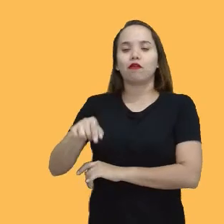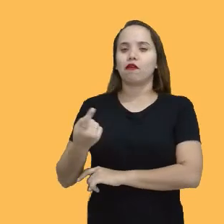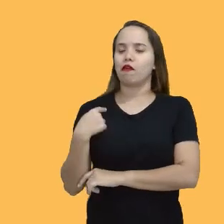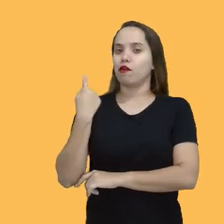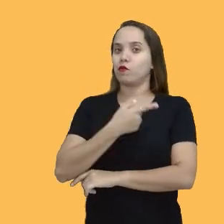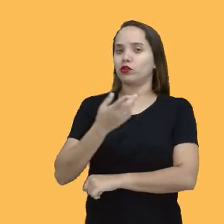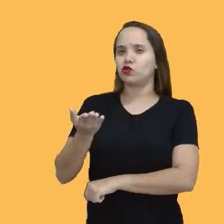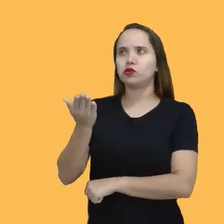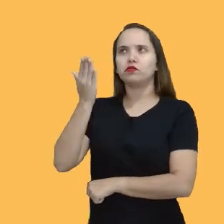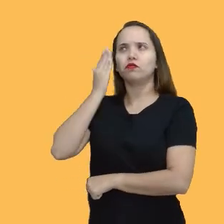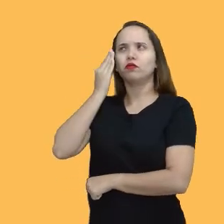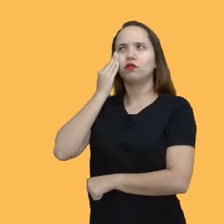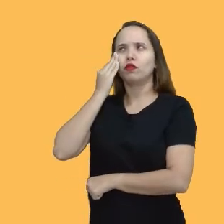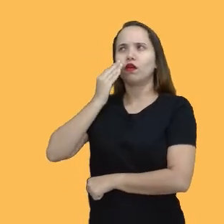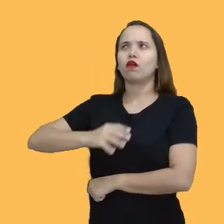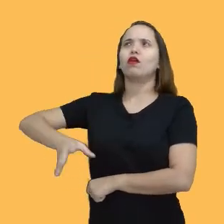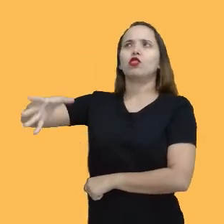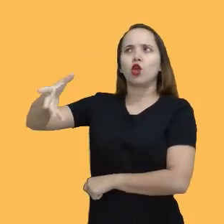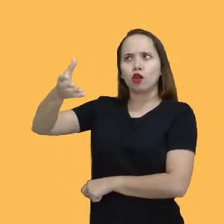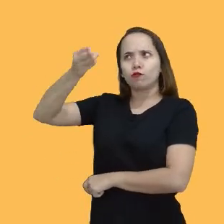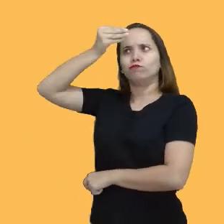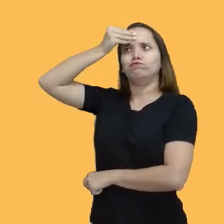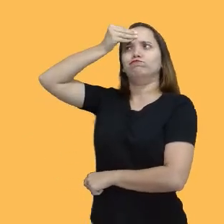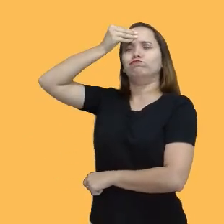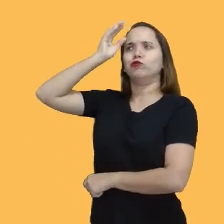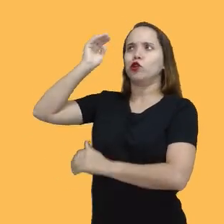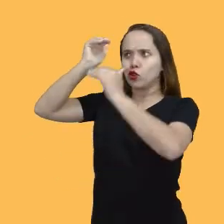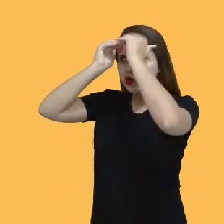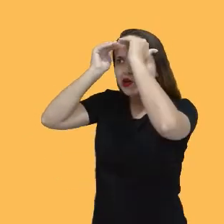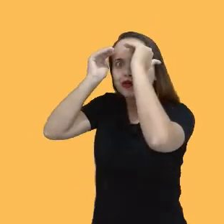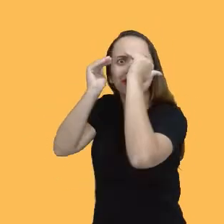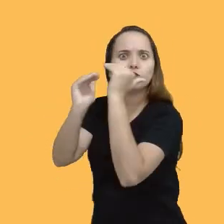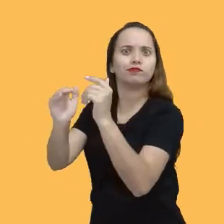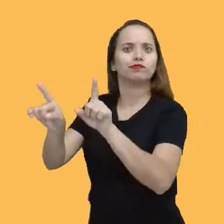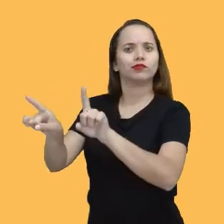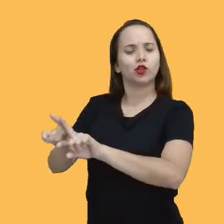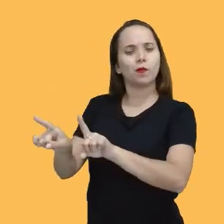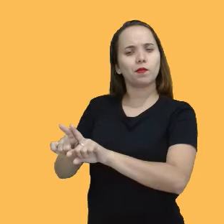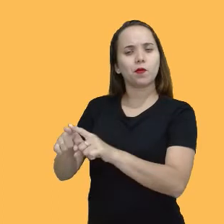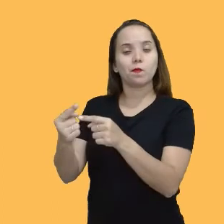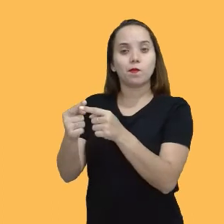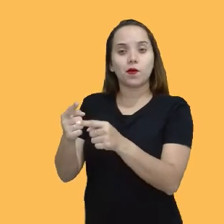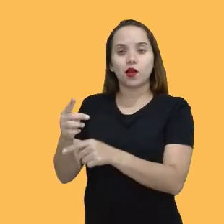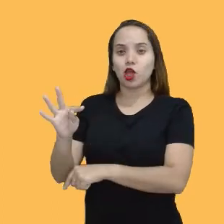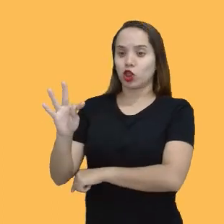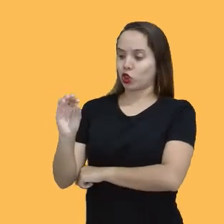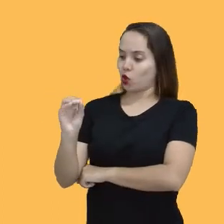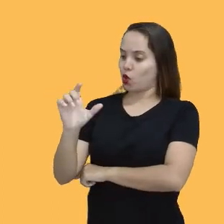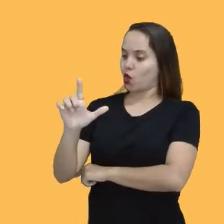pelo contrário, respeita. Então, muitas vezes a gente acha que ser tolerante